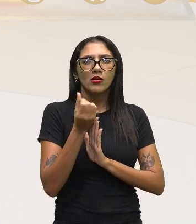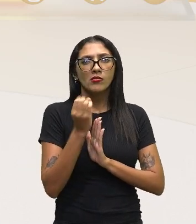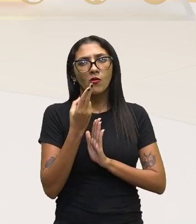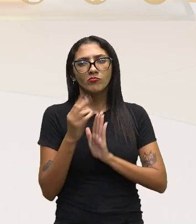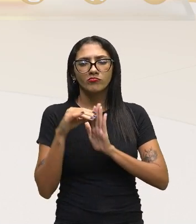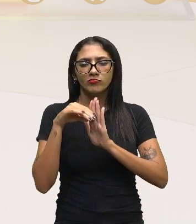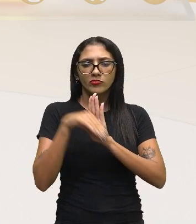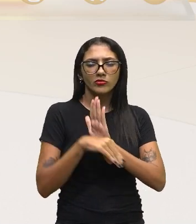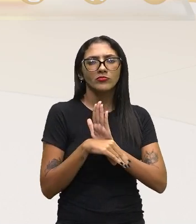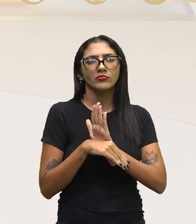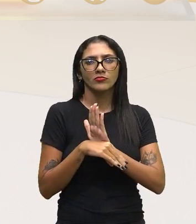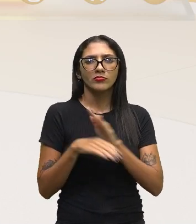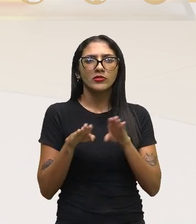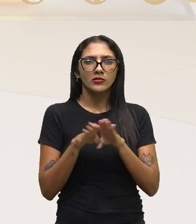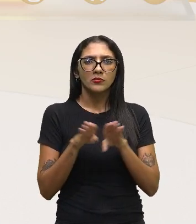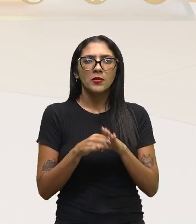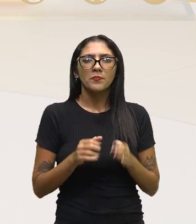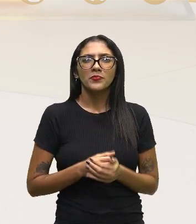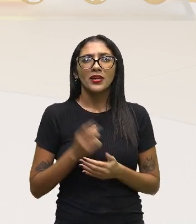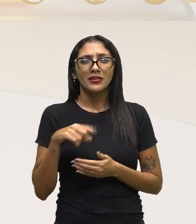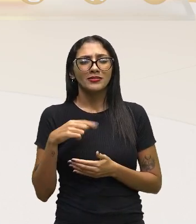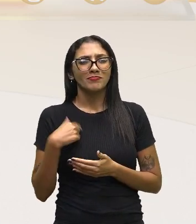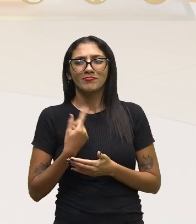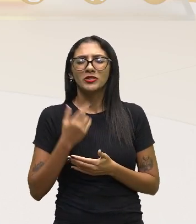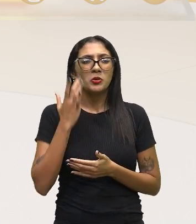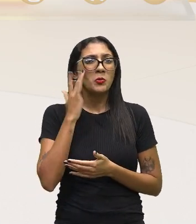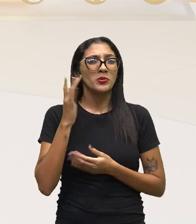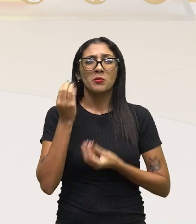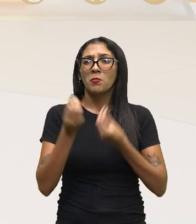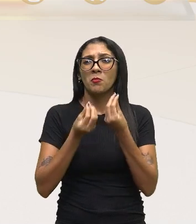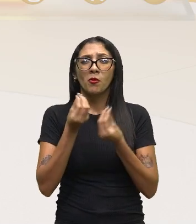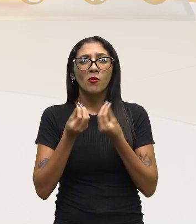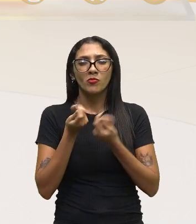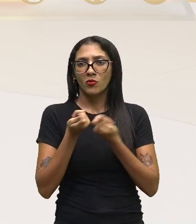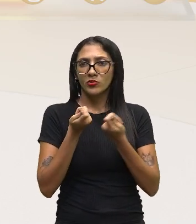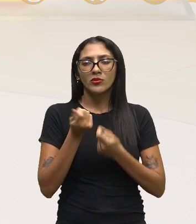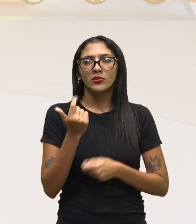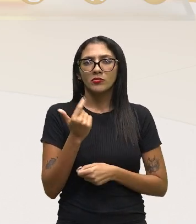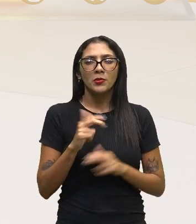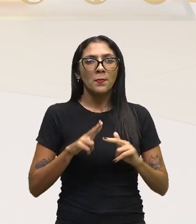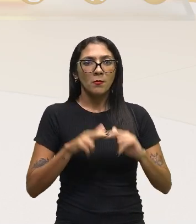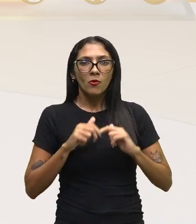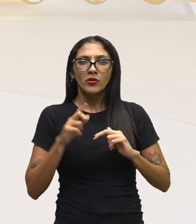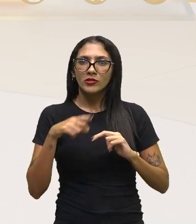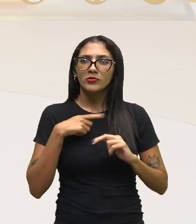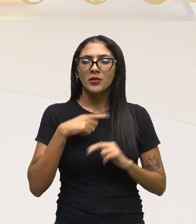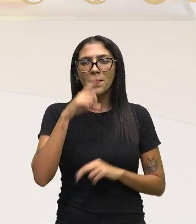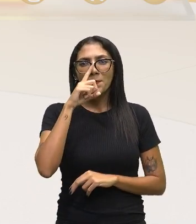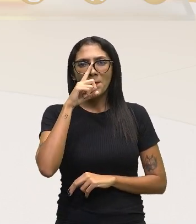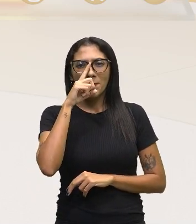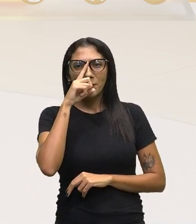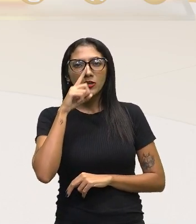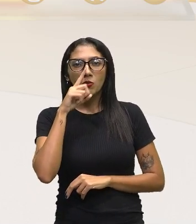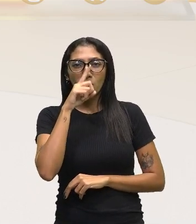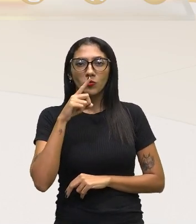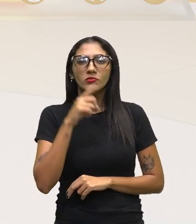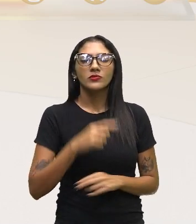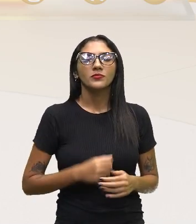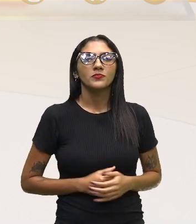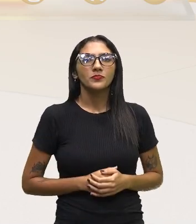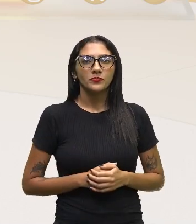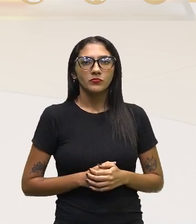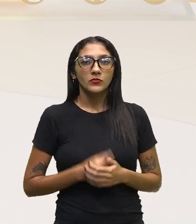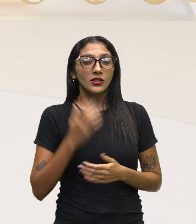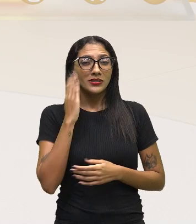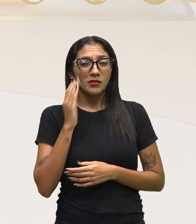cair indefinidamente. Isso a gente não tem como prever. Por isso que é um investimento de risco. Não estou dizendo que